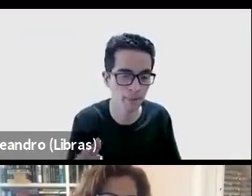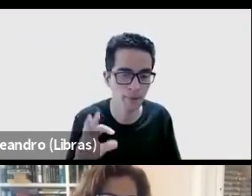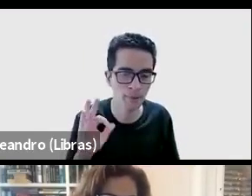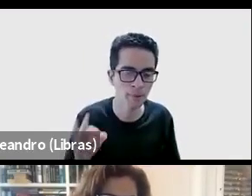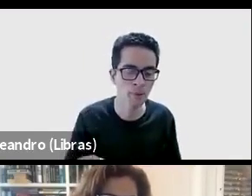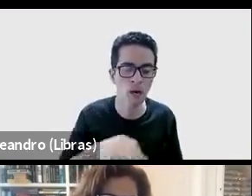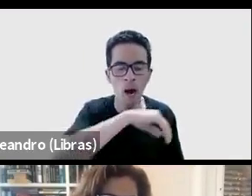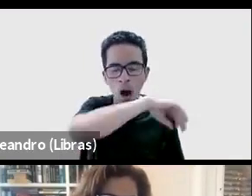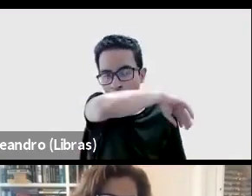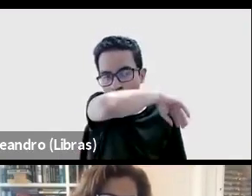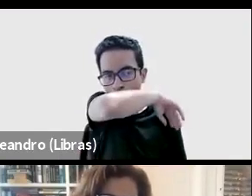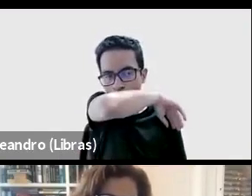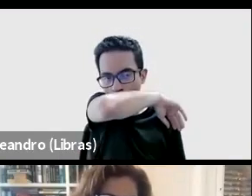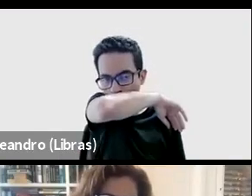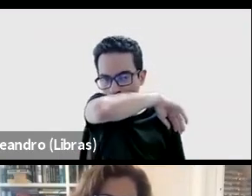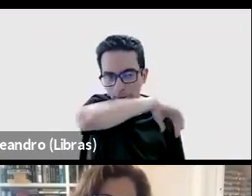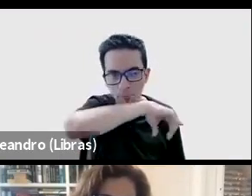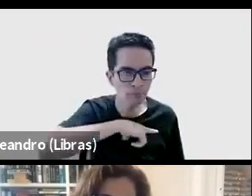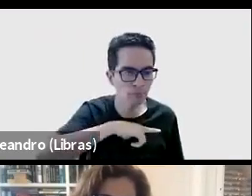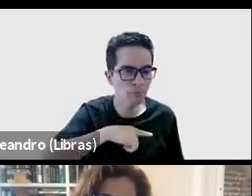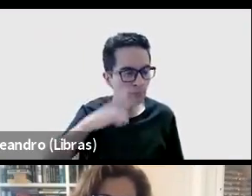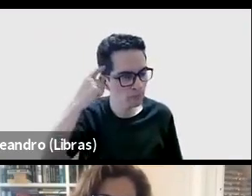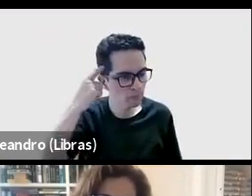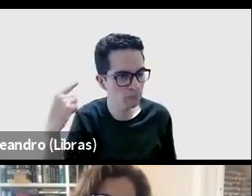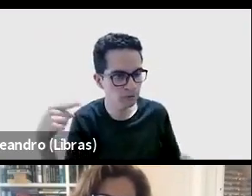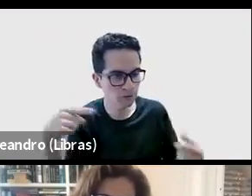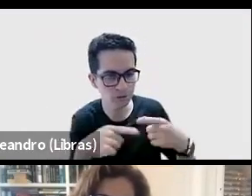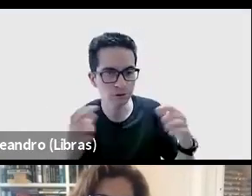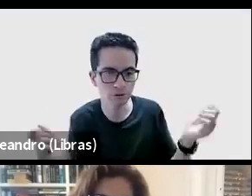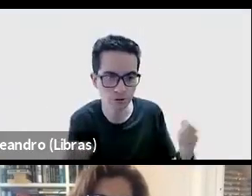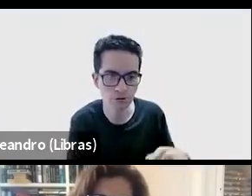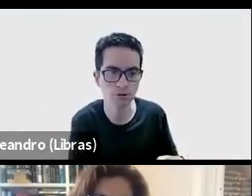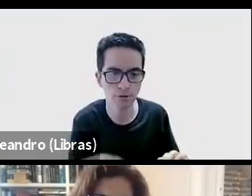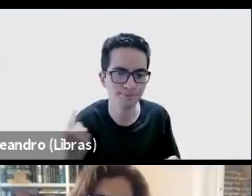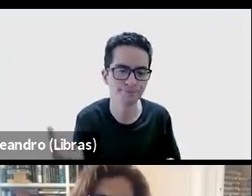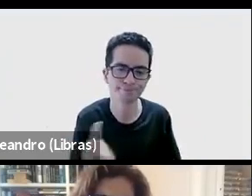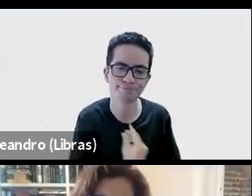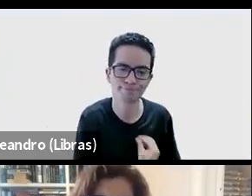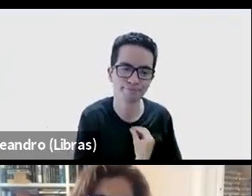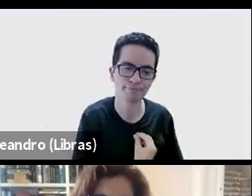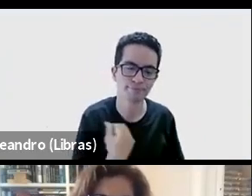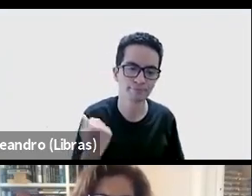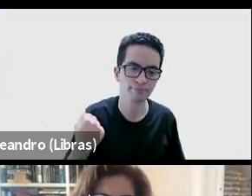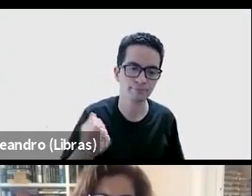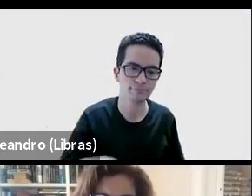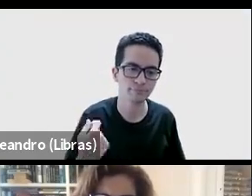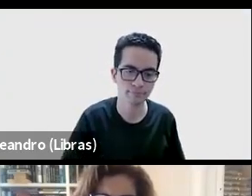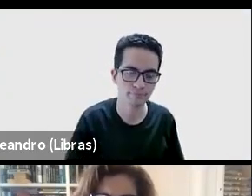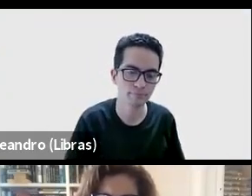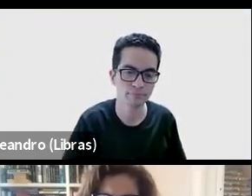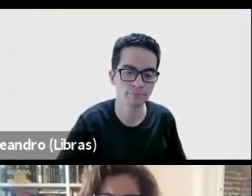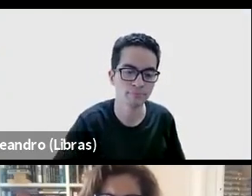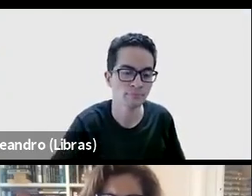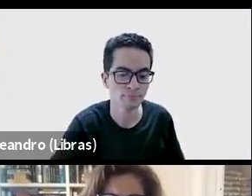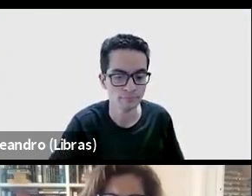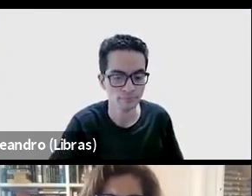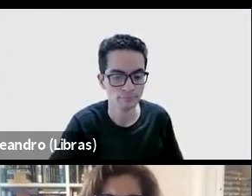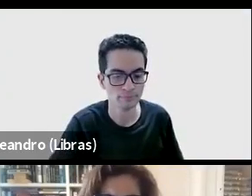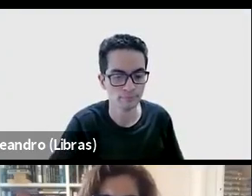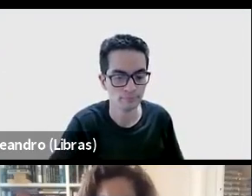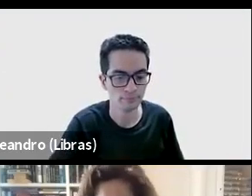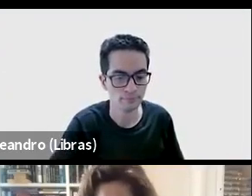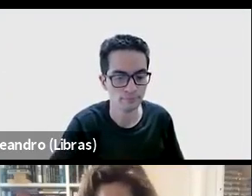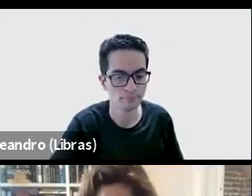lugar nosso de atuação mesmo, é um lugar que a gente tem que estar, que nós devemos estar, né, por mais que muitas vezes